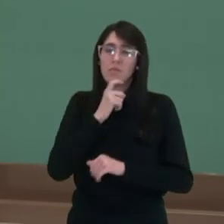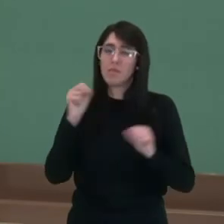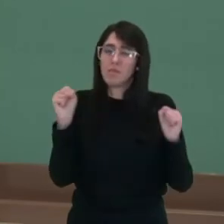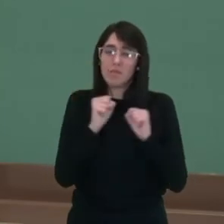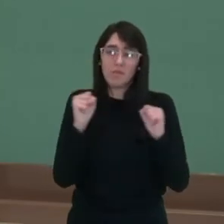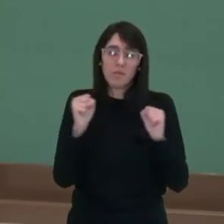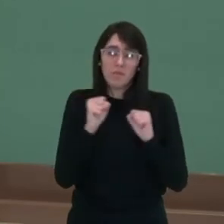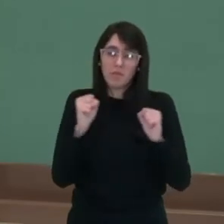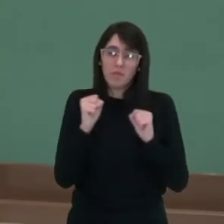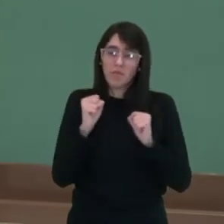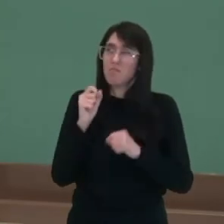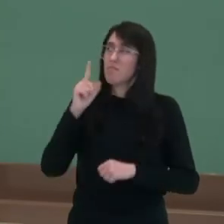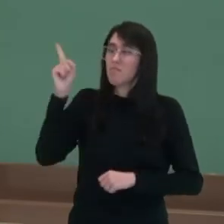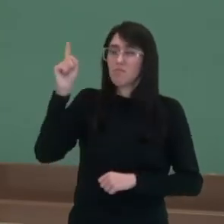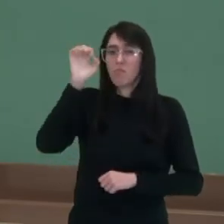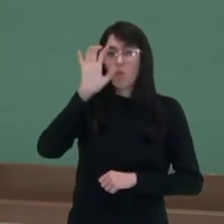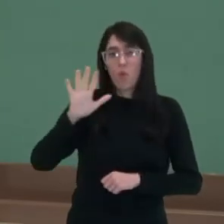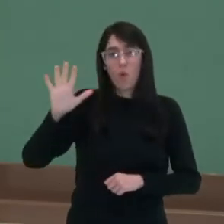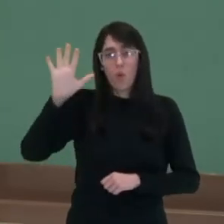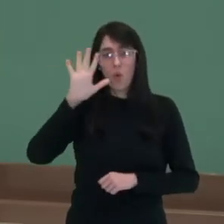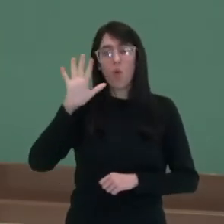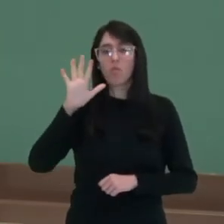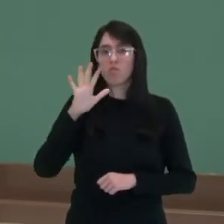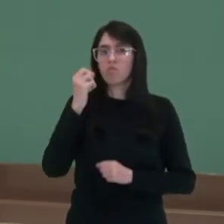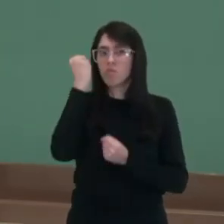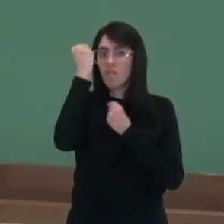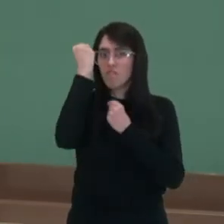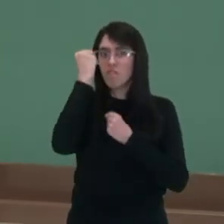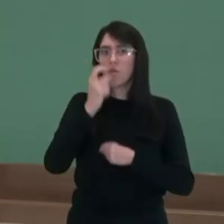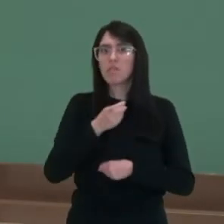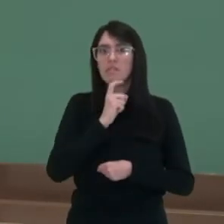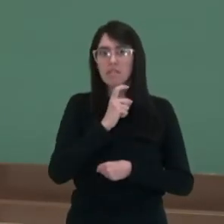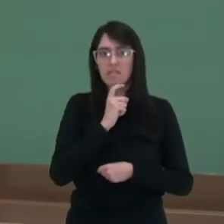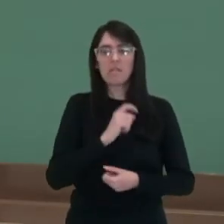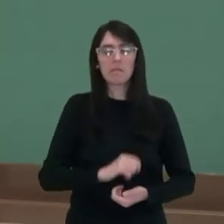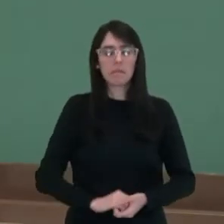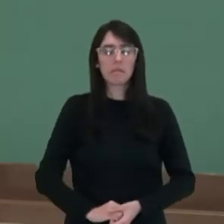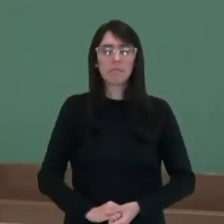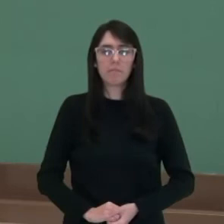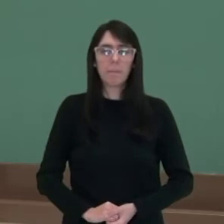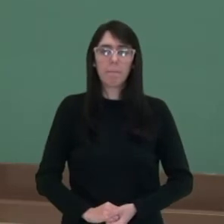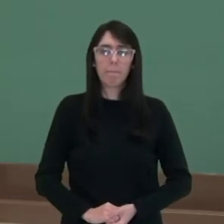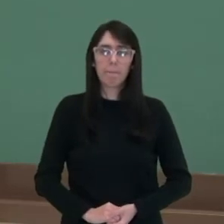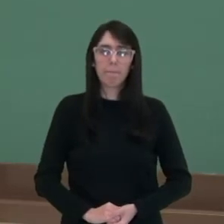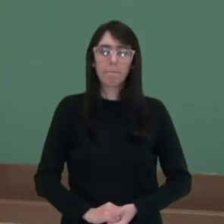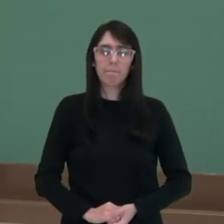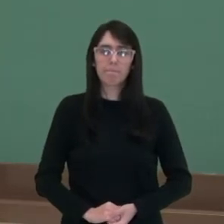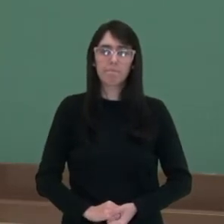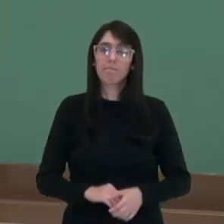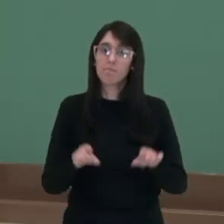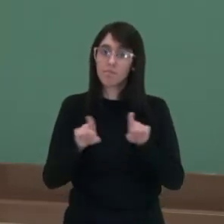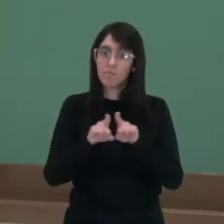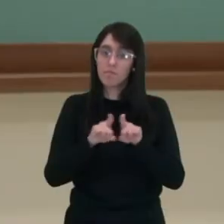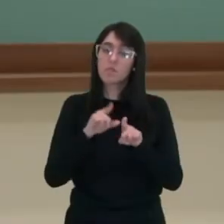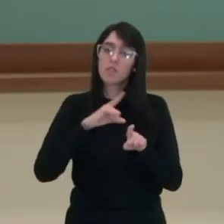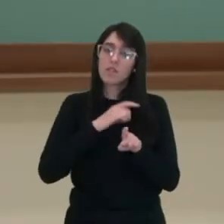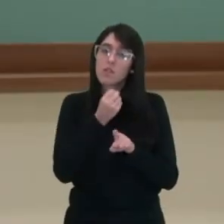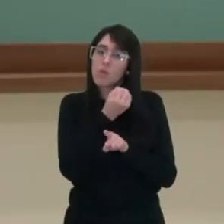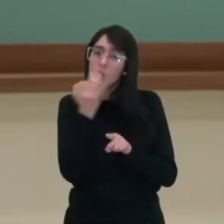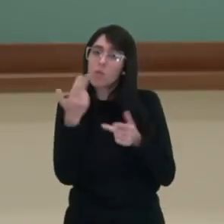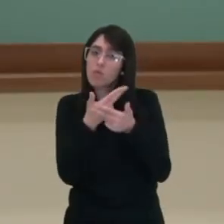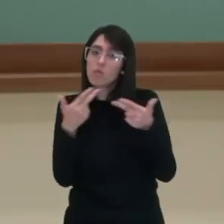do oeste europeu, principalmente da União Europeia, em função dos invernos bastante rigorosos. Existem também questões que envolvem